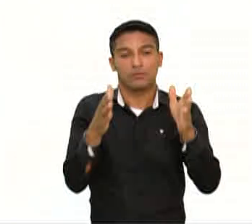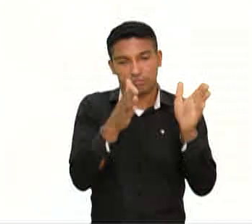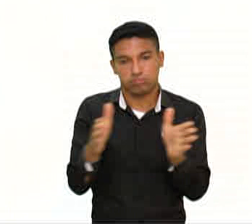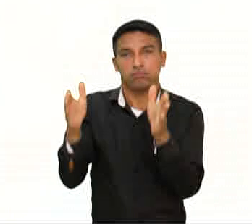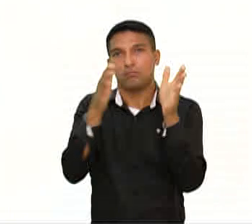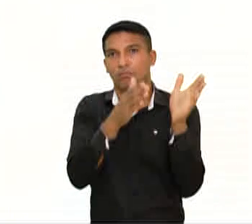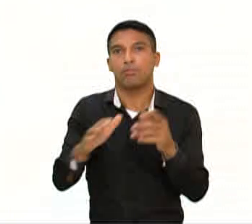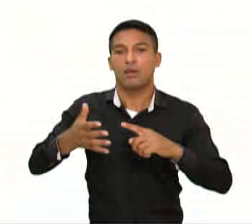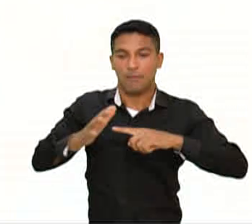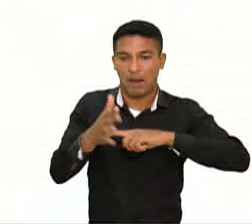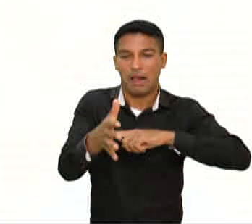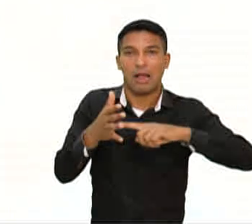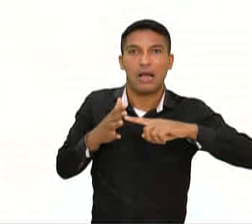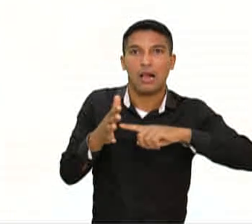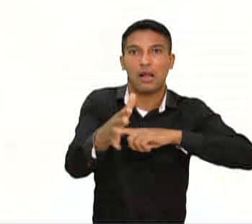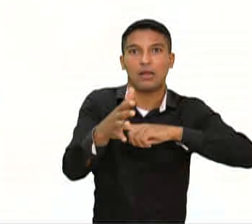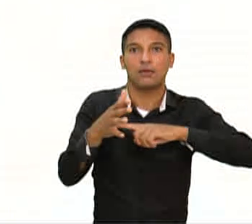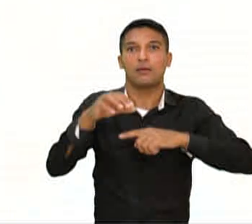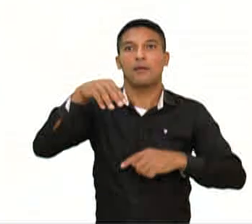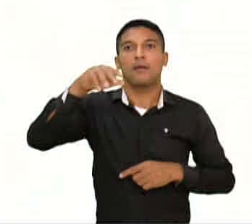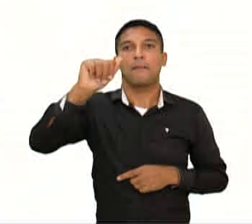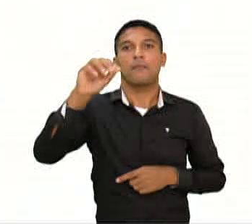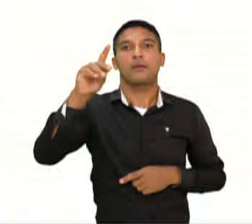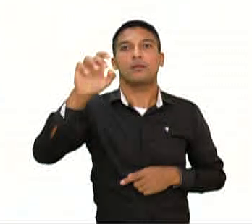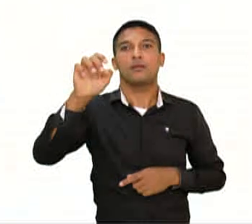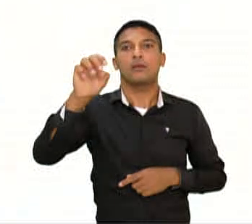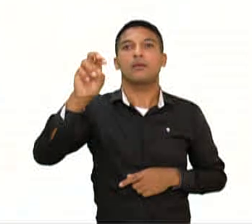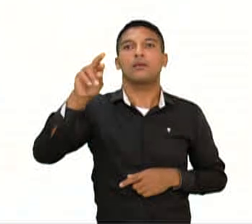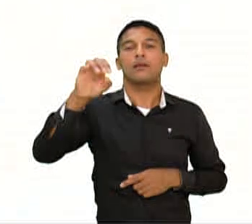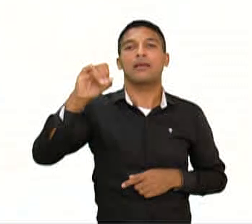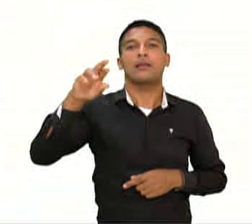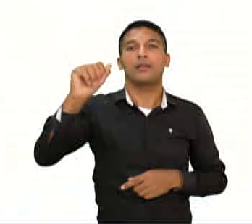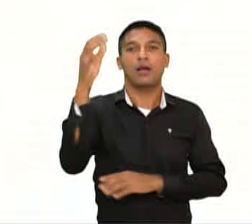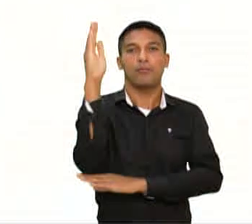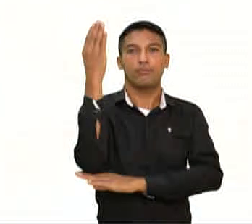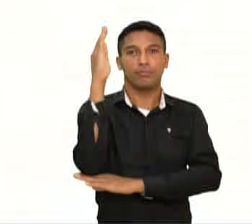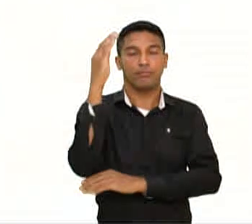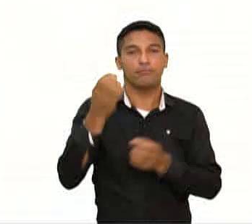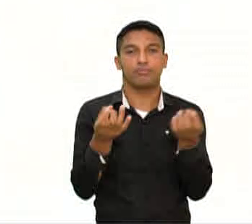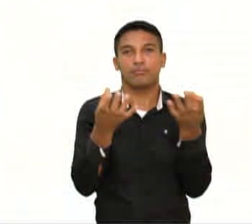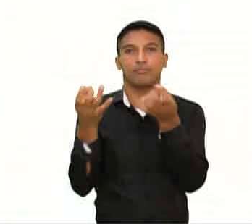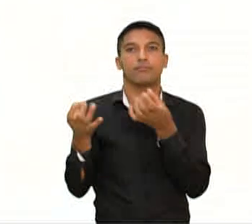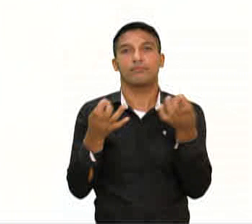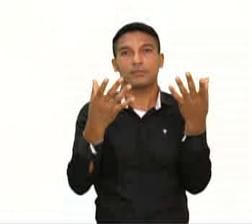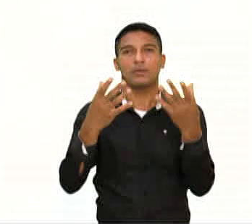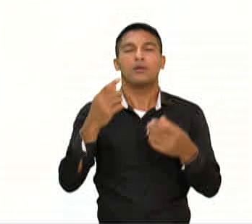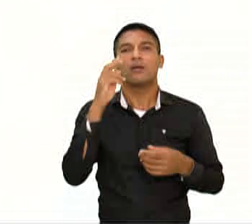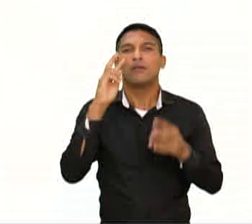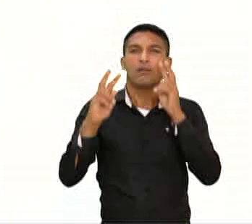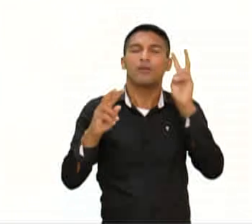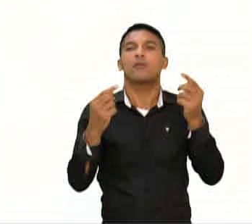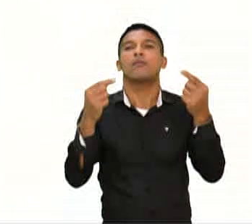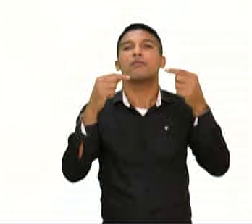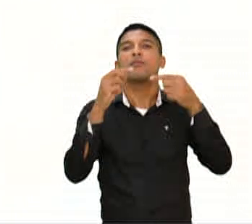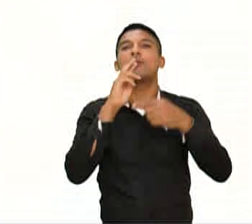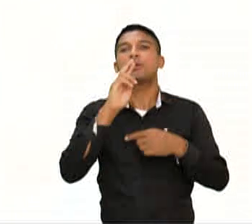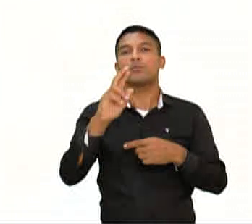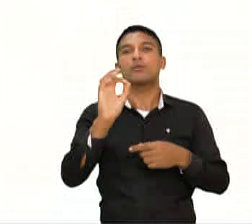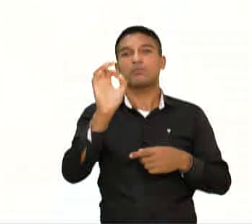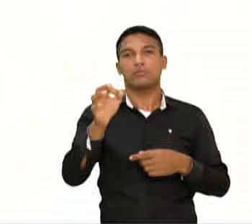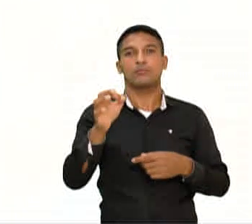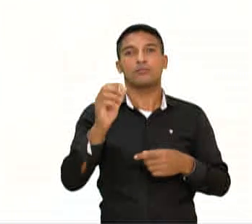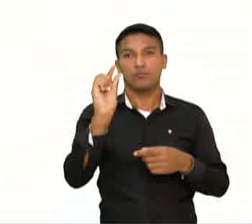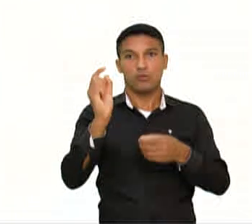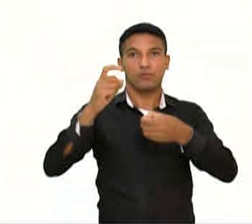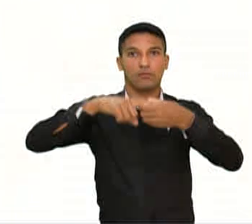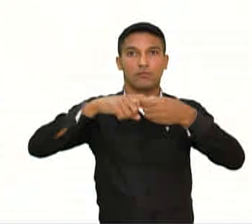predominante na Serra do Mar e na zona litorânea do Paraná, onde sua derrubada é proibida por lei. Assinale a alternativa, voltamos já